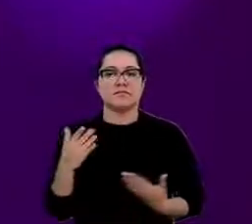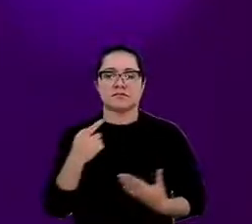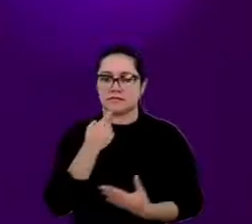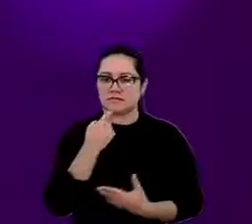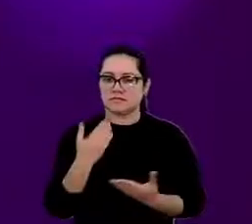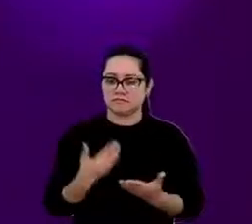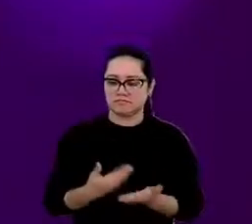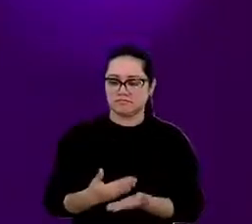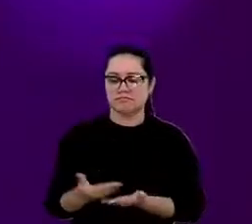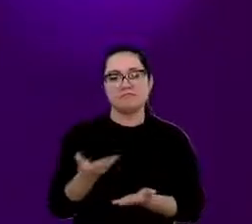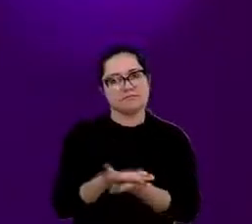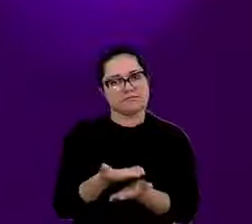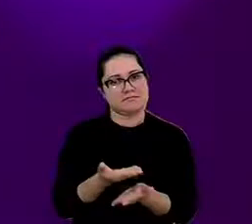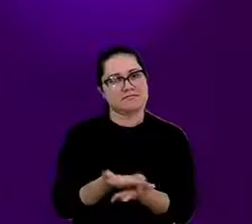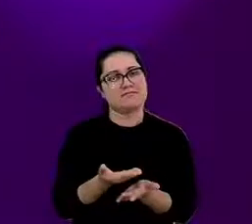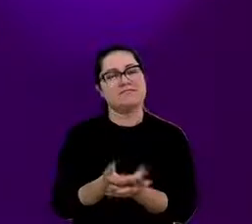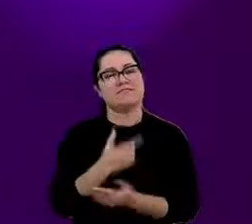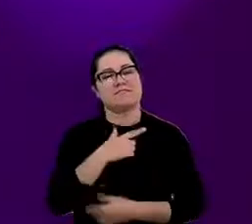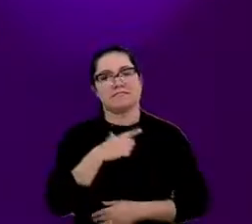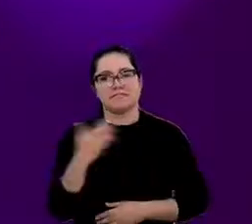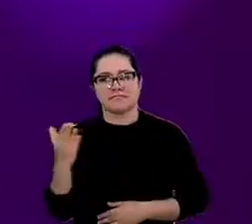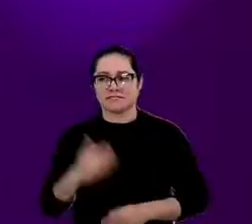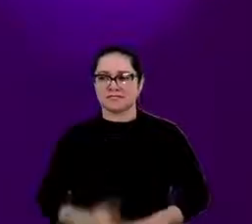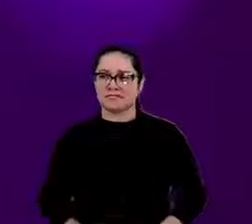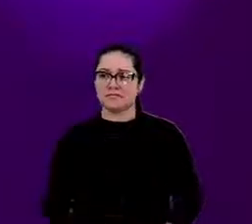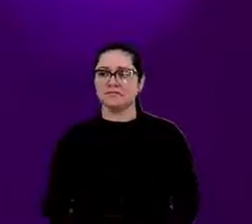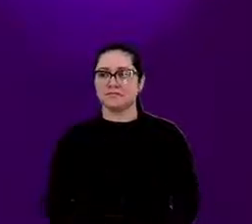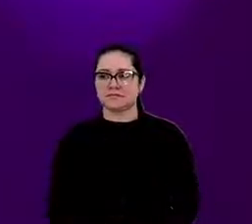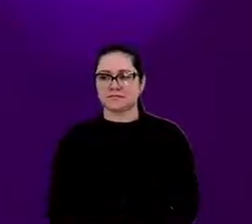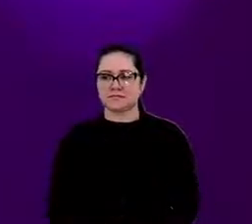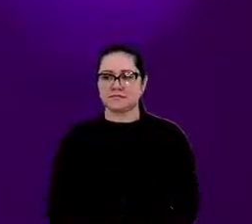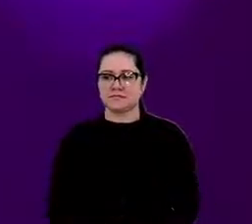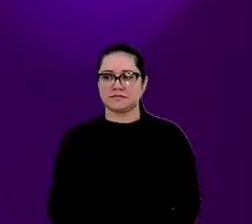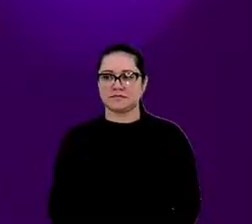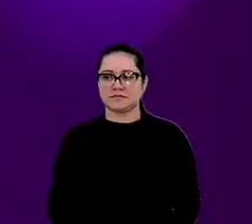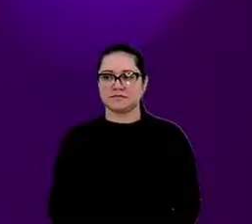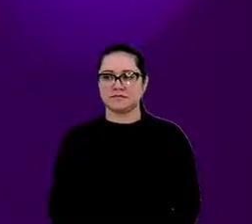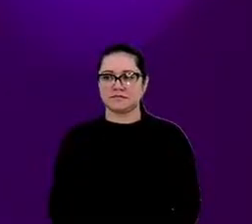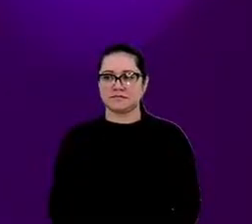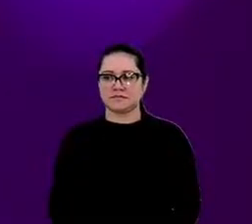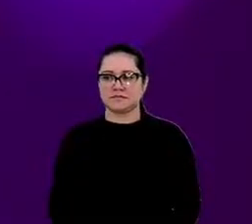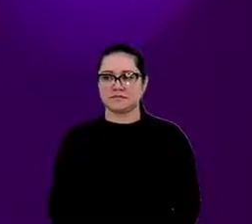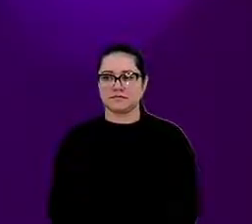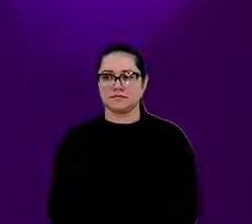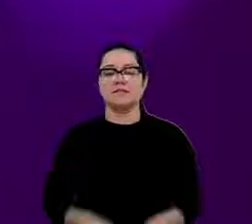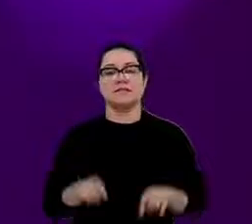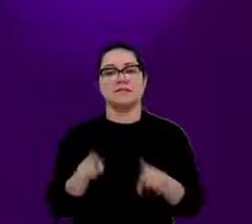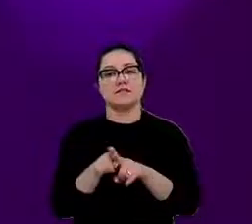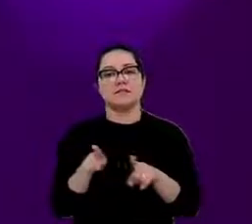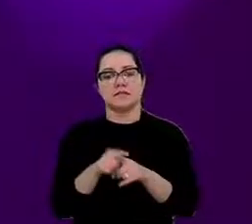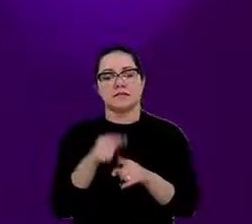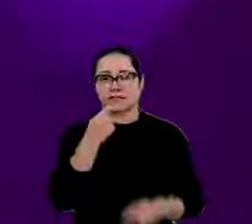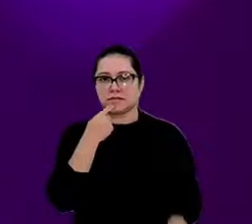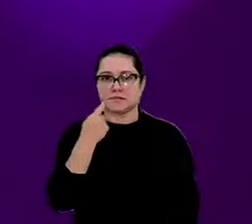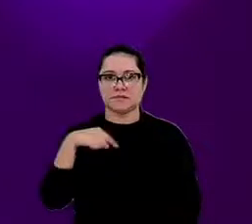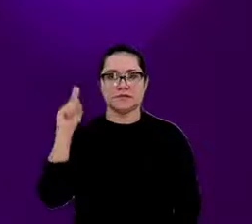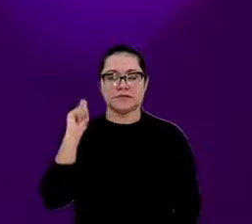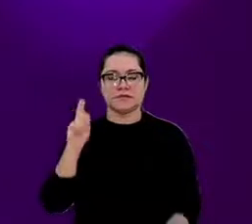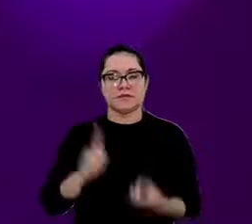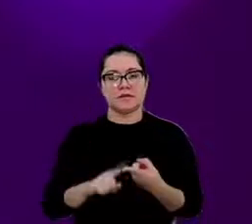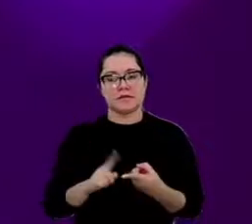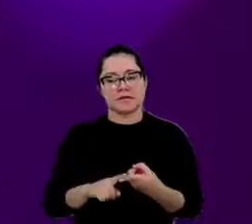estudo clínico com acesso transfemoral, uma prótese totalmente desenvolvida em nosso meio. E mais recentemente, né, nos